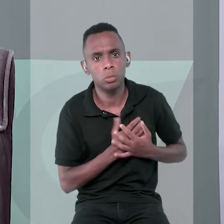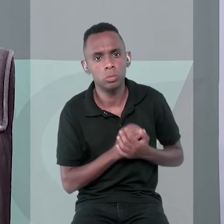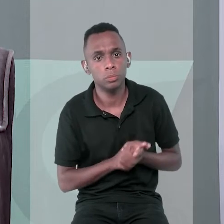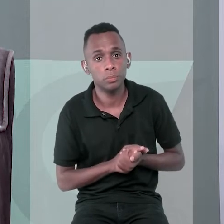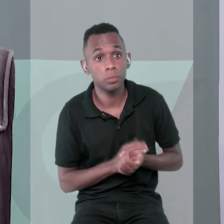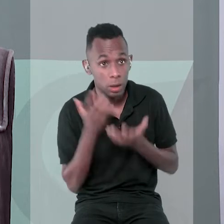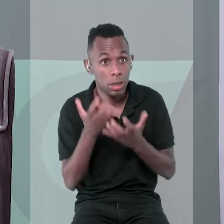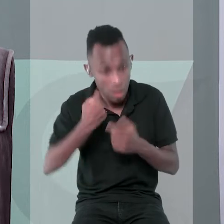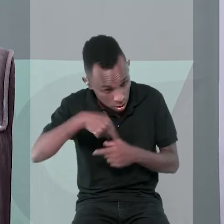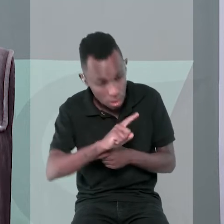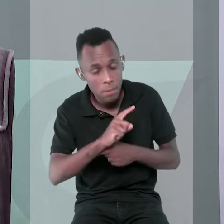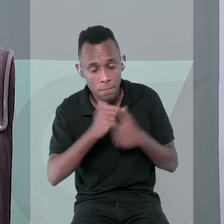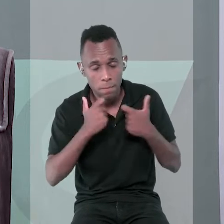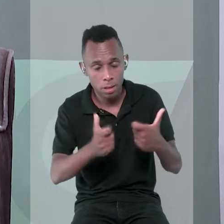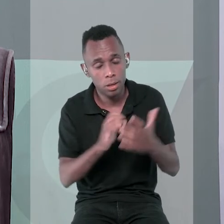E ela queria ir.